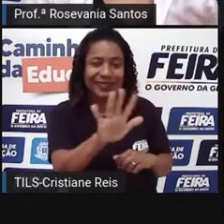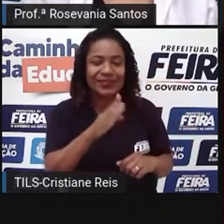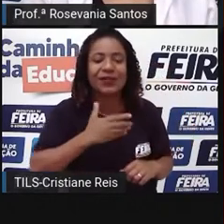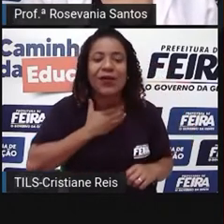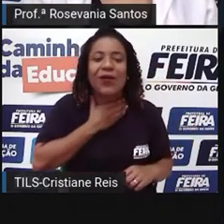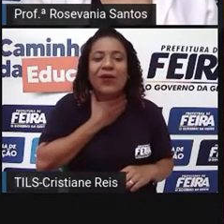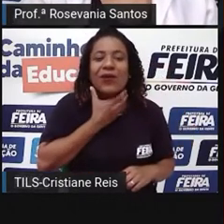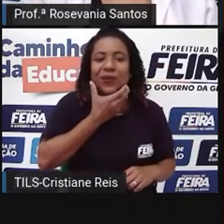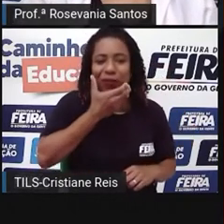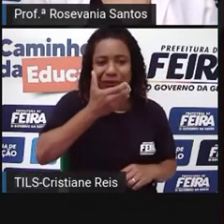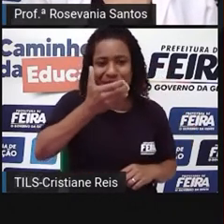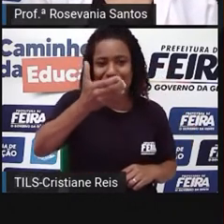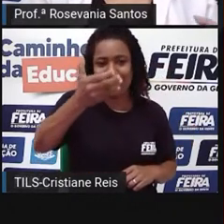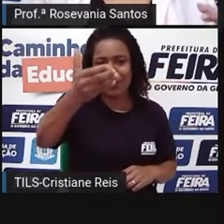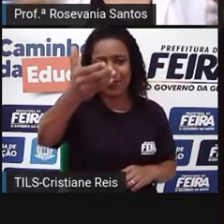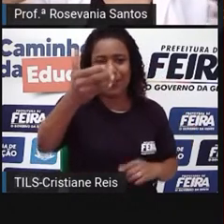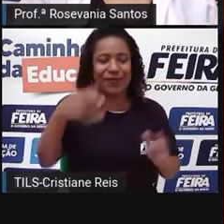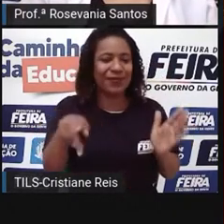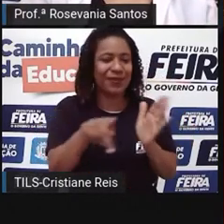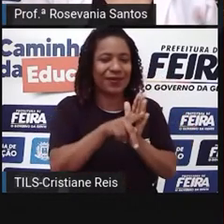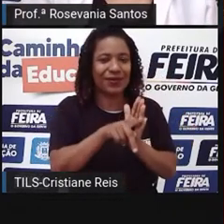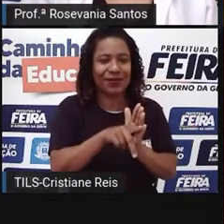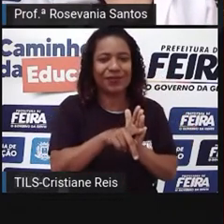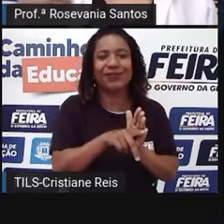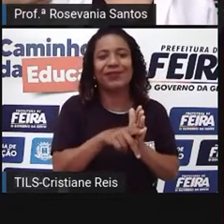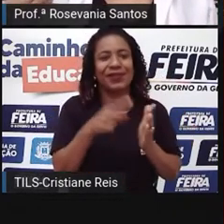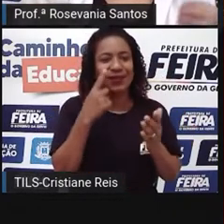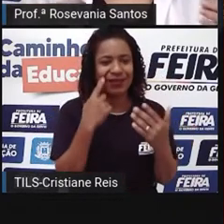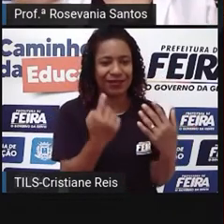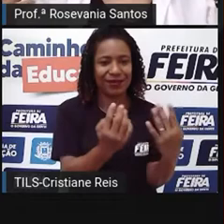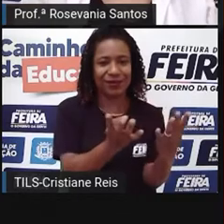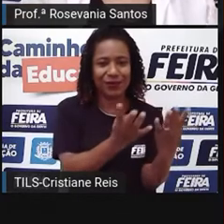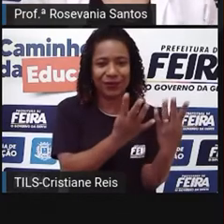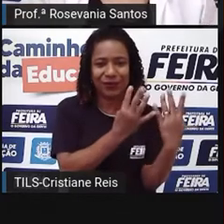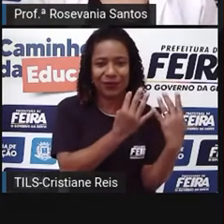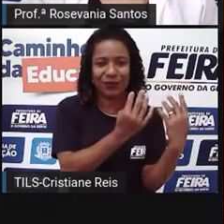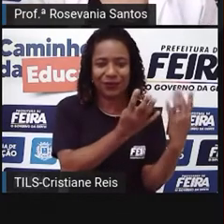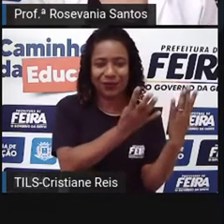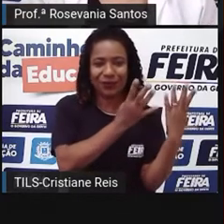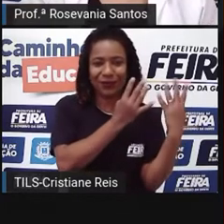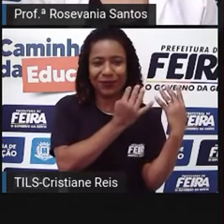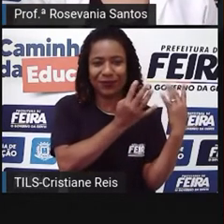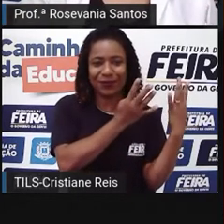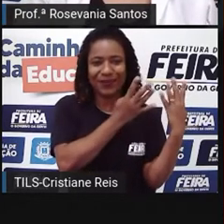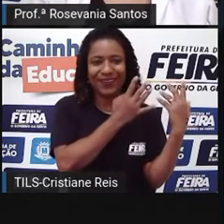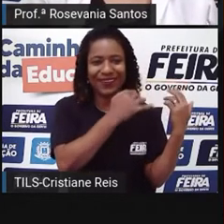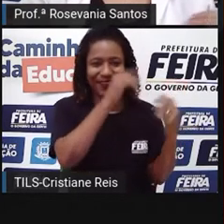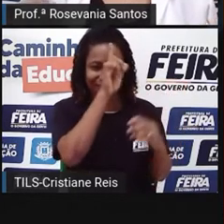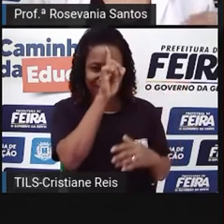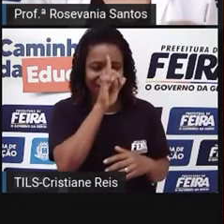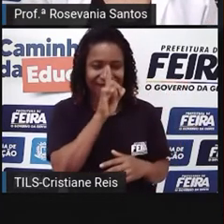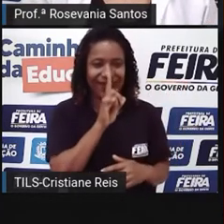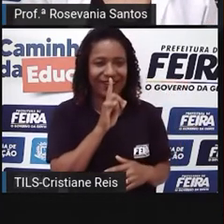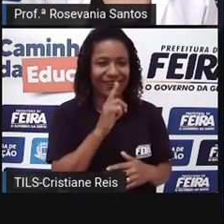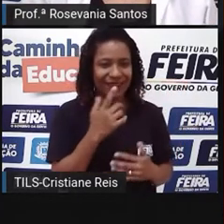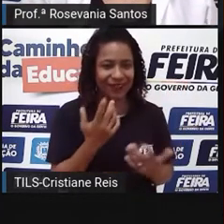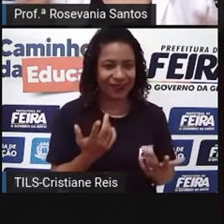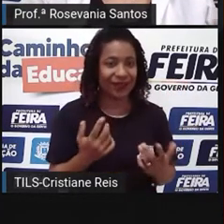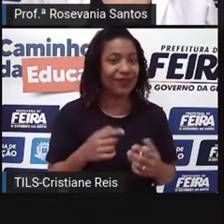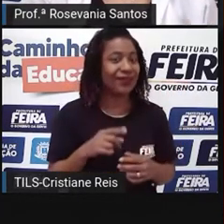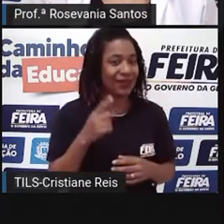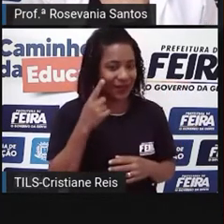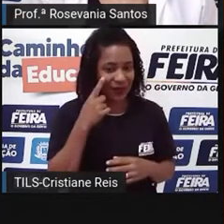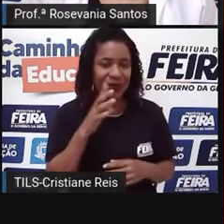das savanas africanas, com aqueles capins meio assim amarelo-dourado, muito bonito. Quem já assistiu também aquele filme